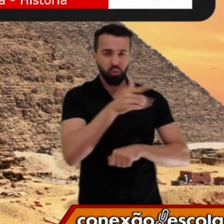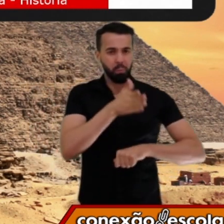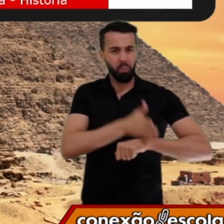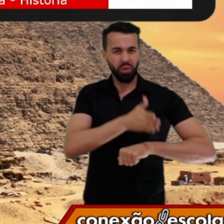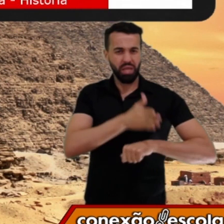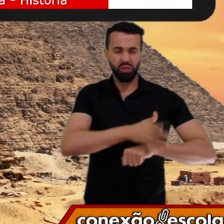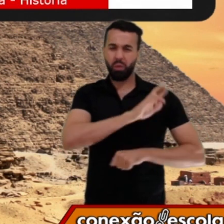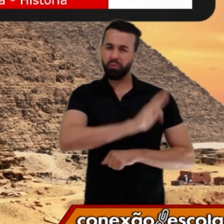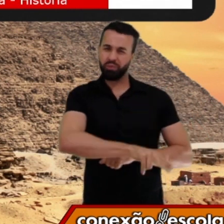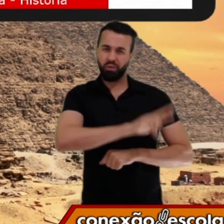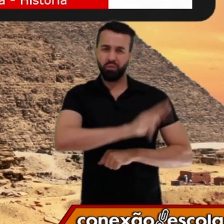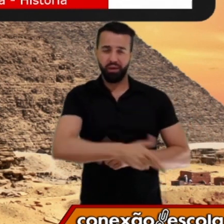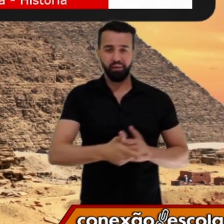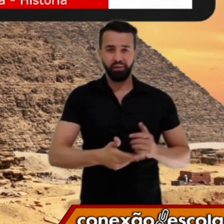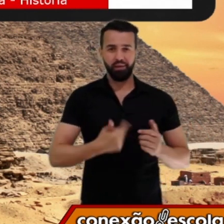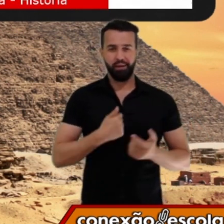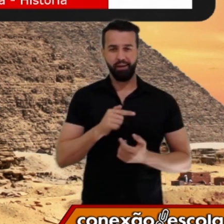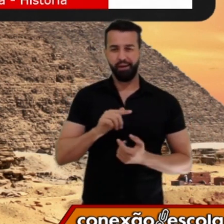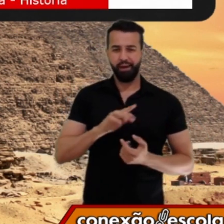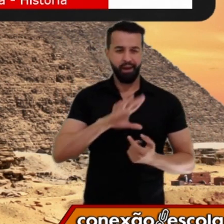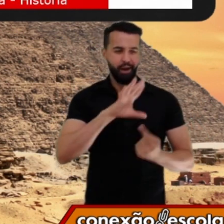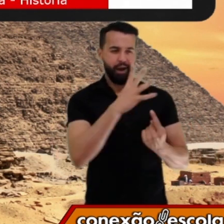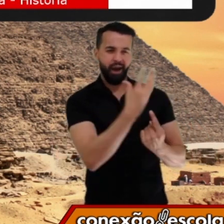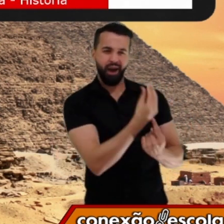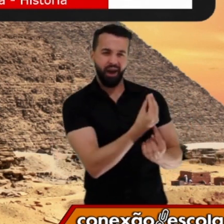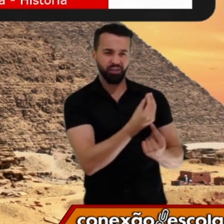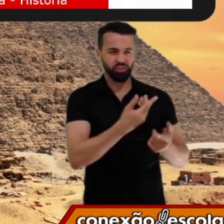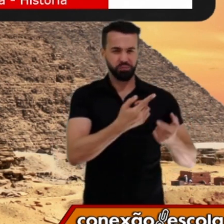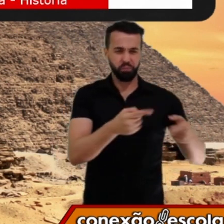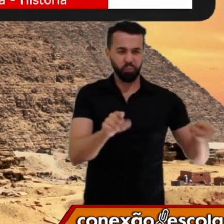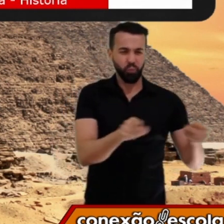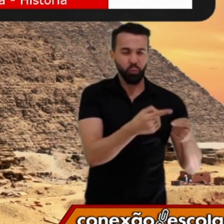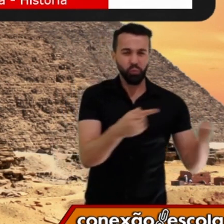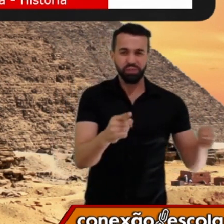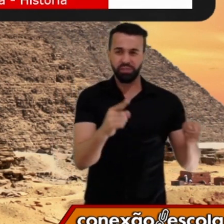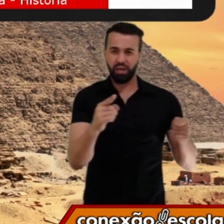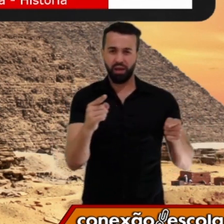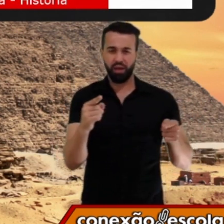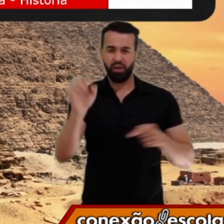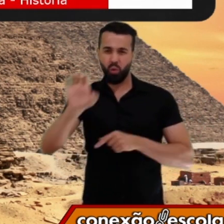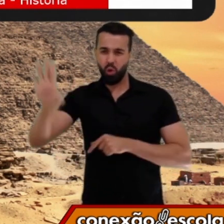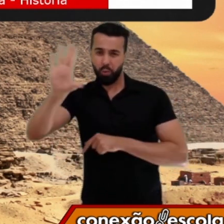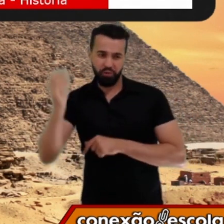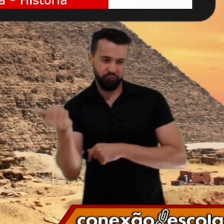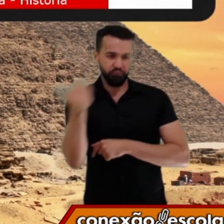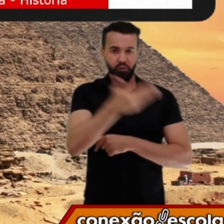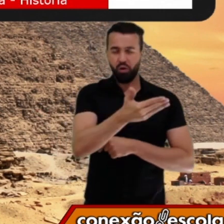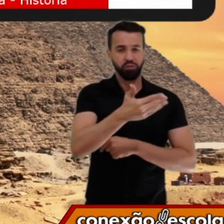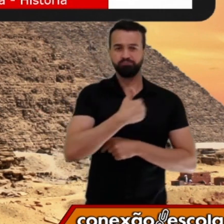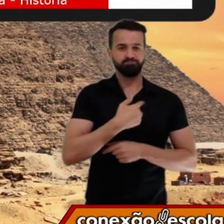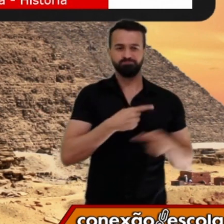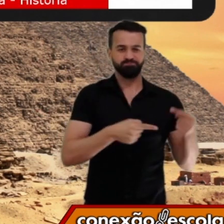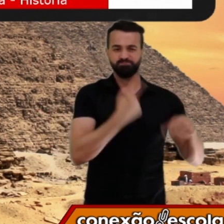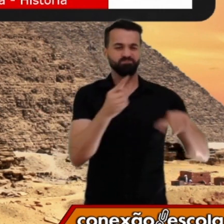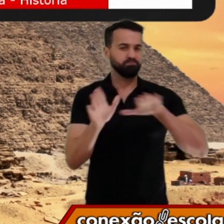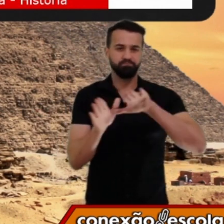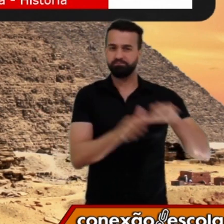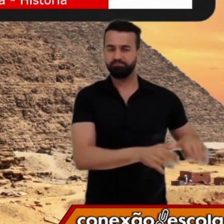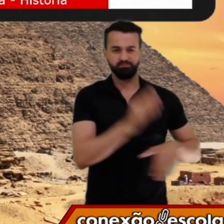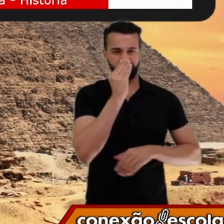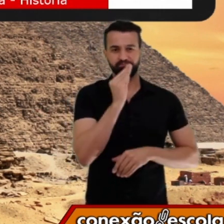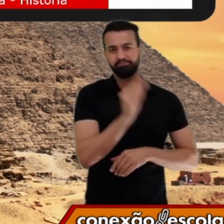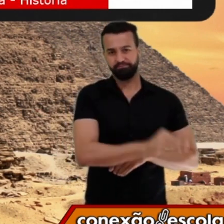As artes que não são produzidas na Europa, as músicas que não são produzidas na Europa, não são consideradas modernas.